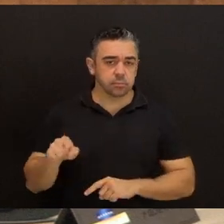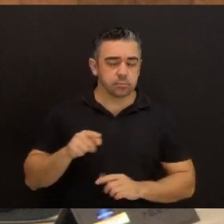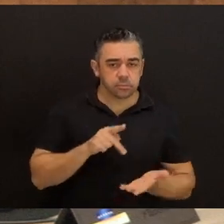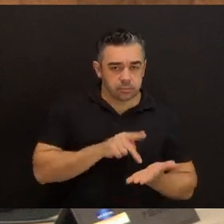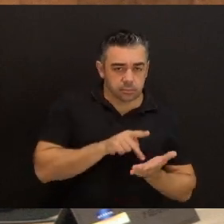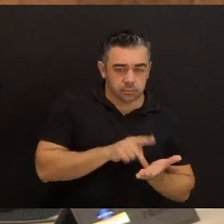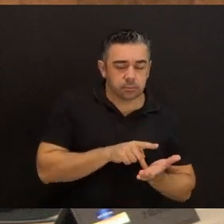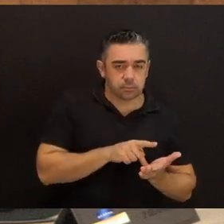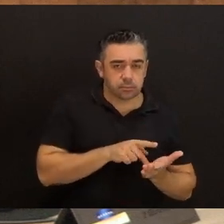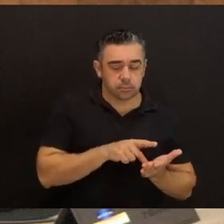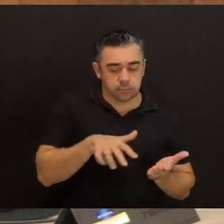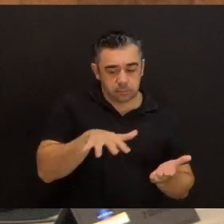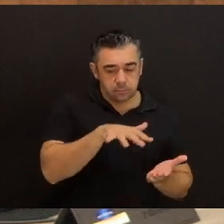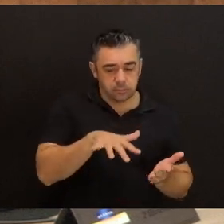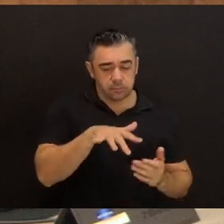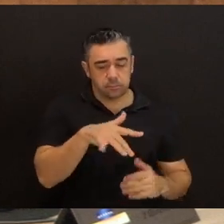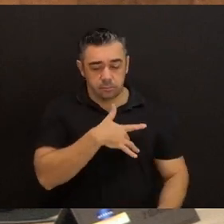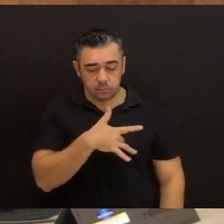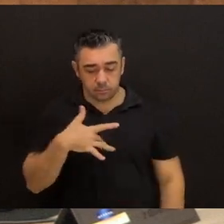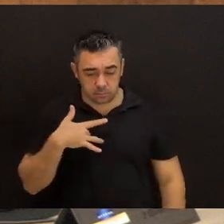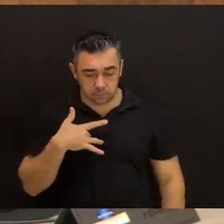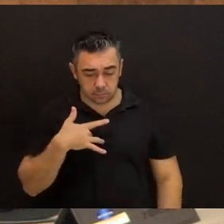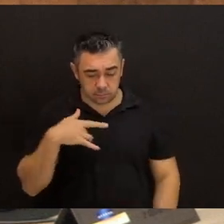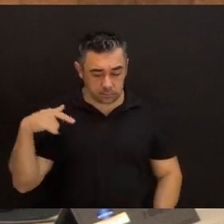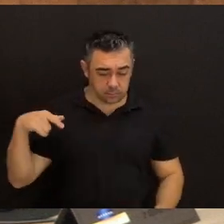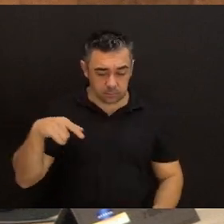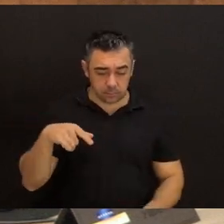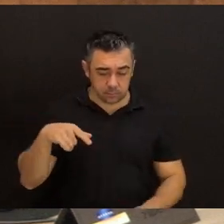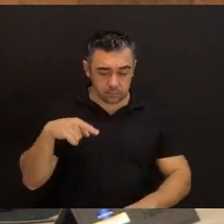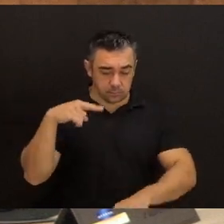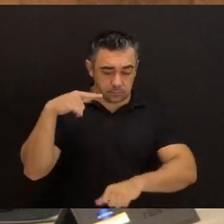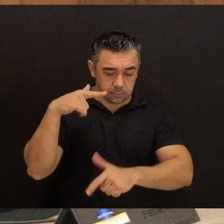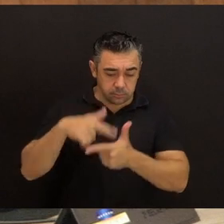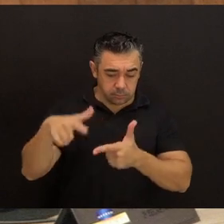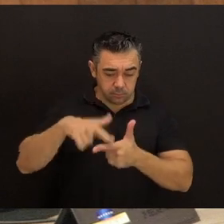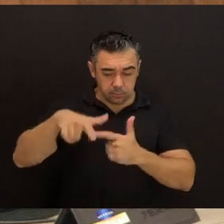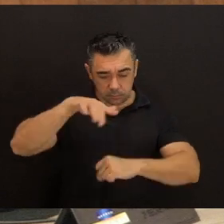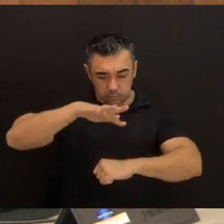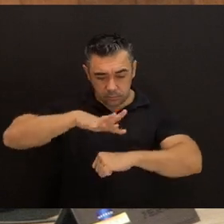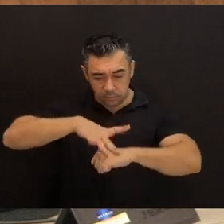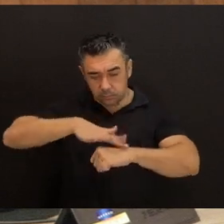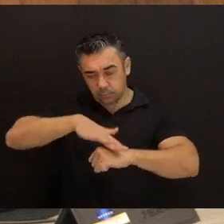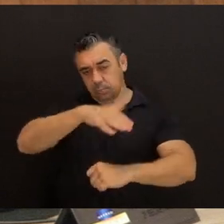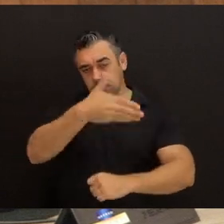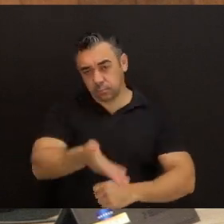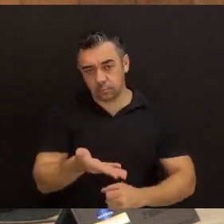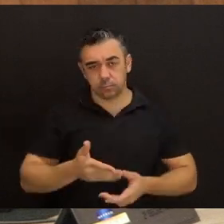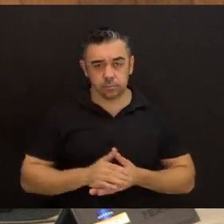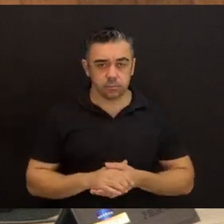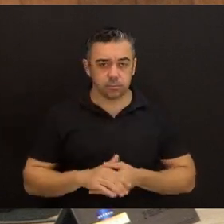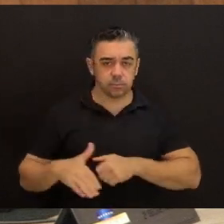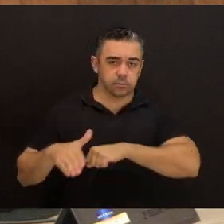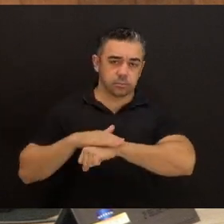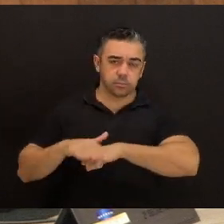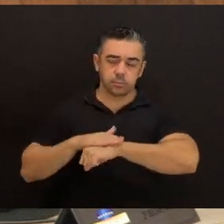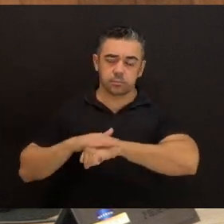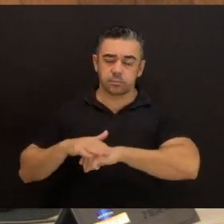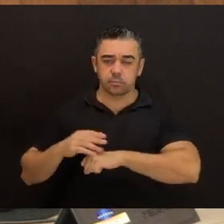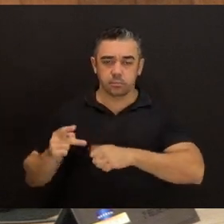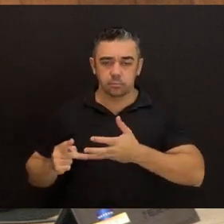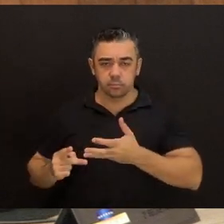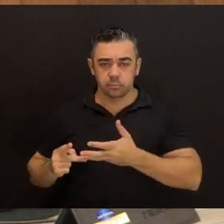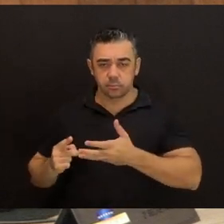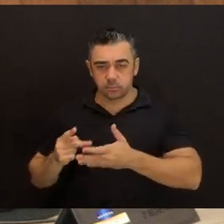está doente mas se fosse a saúde nós iríamos falar com o Presidente do Conselho Municipal de Saúde que faz